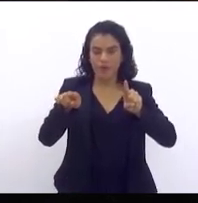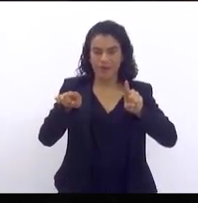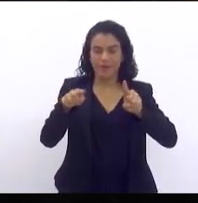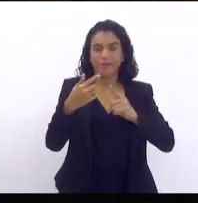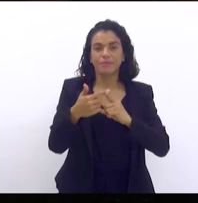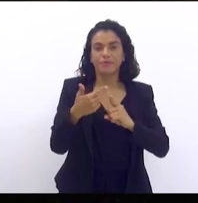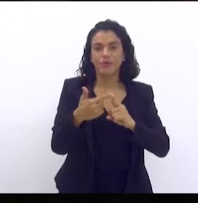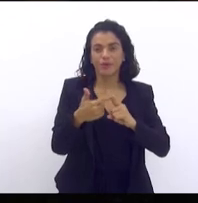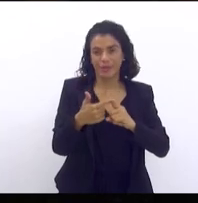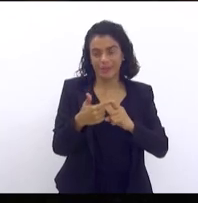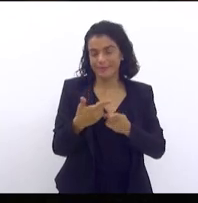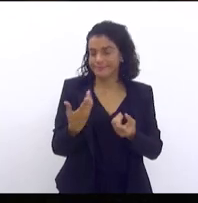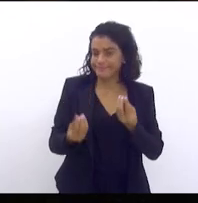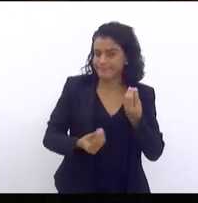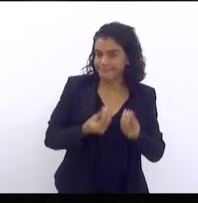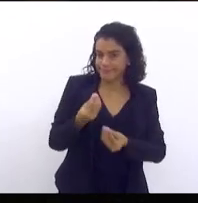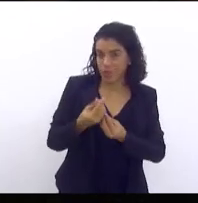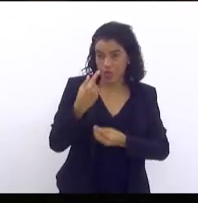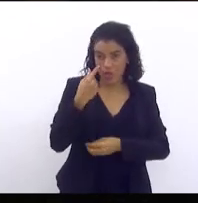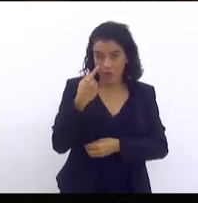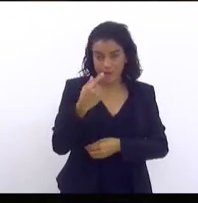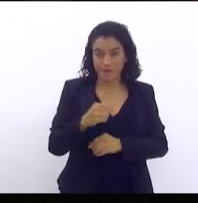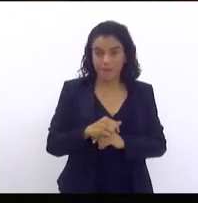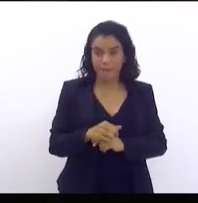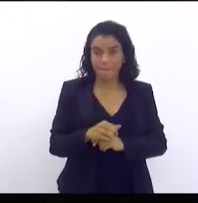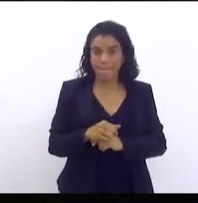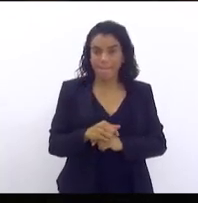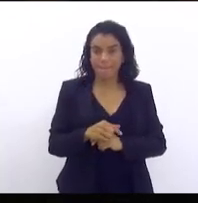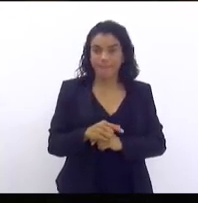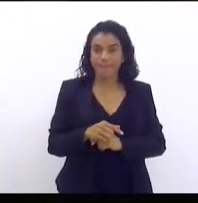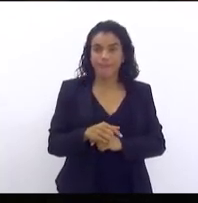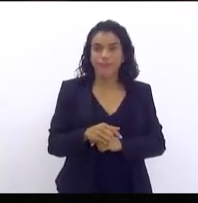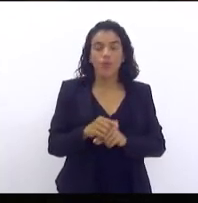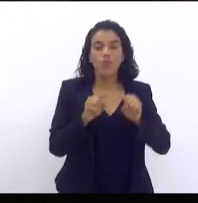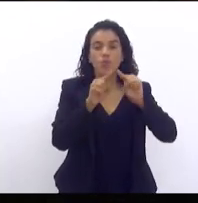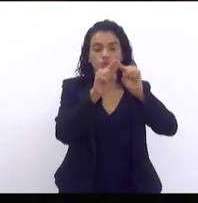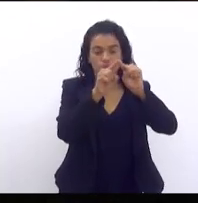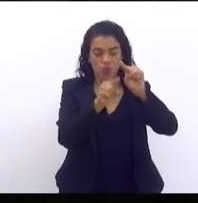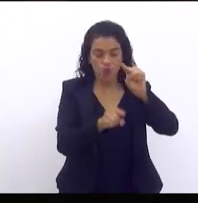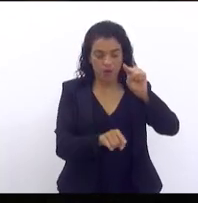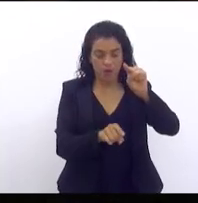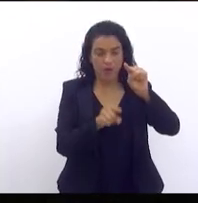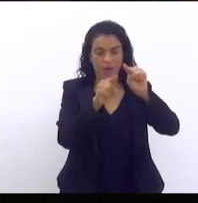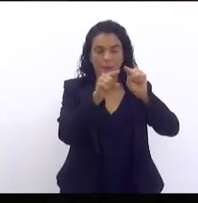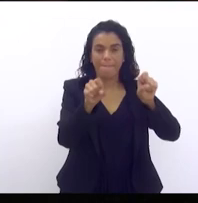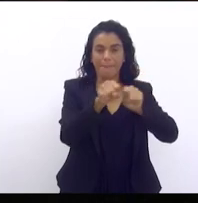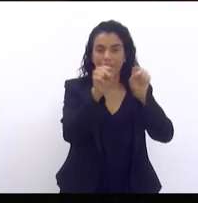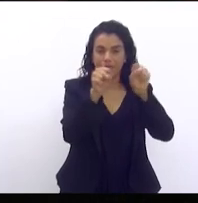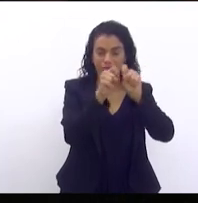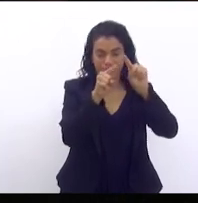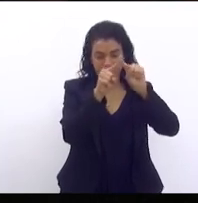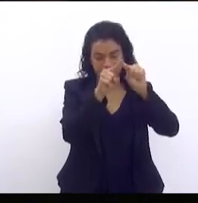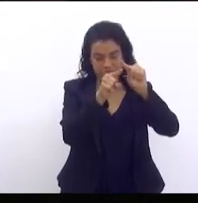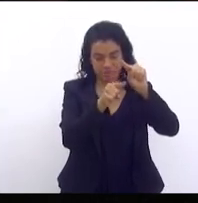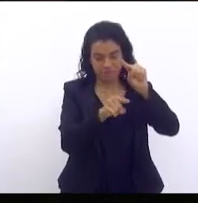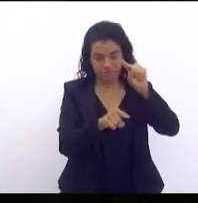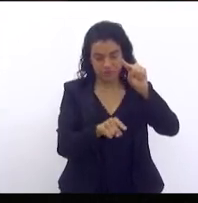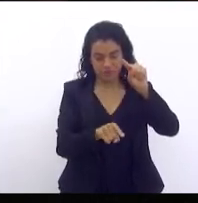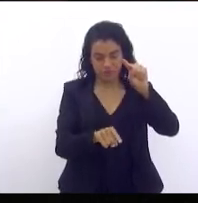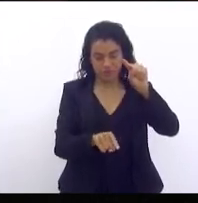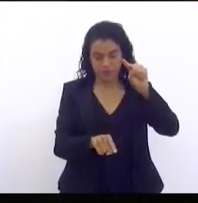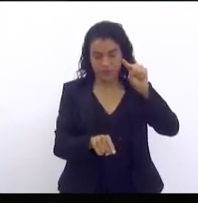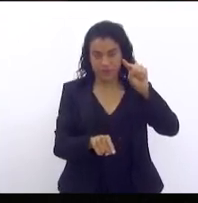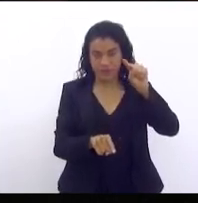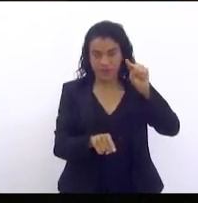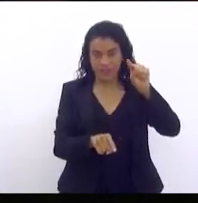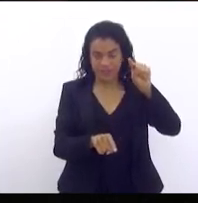Por quê? Vamos lá. A perna maior do U vem da Pavuna, né? Passa